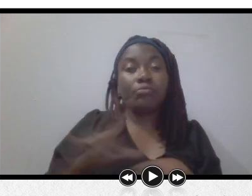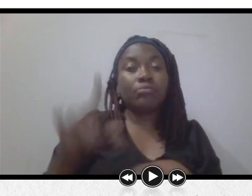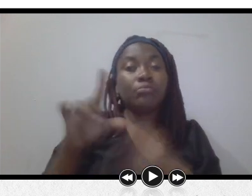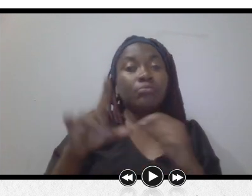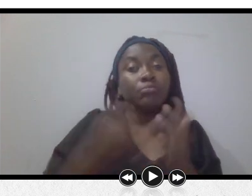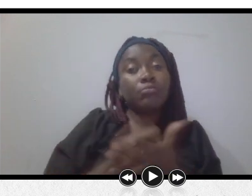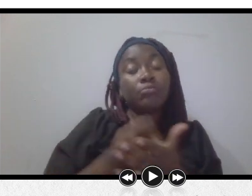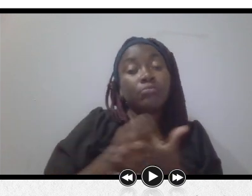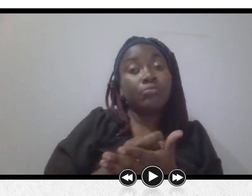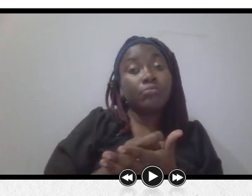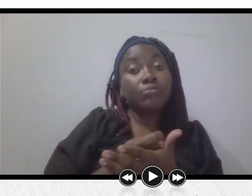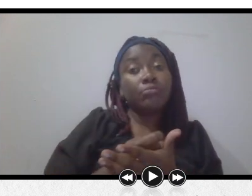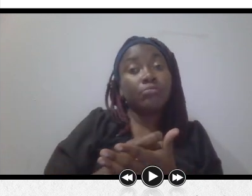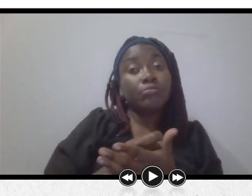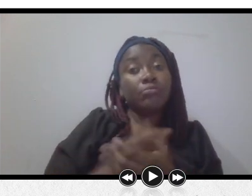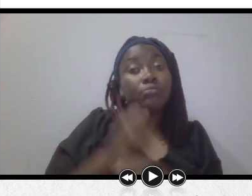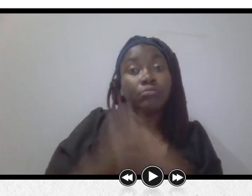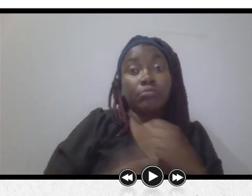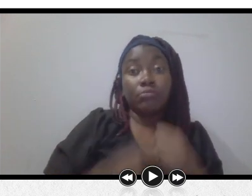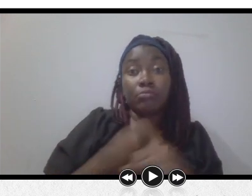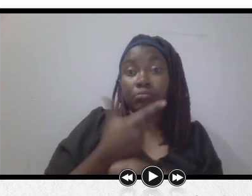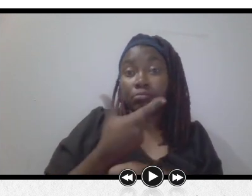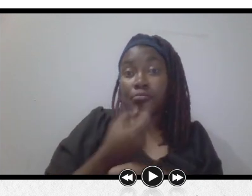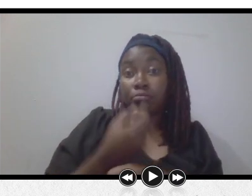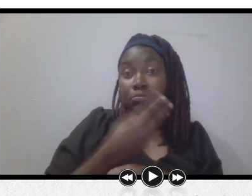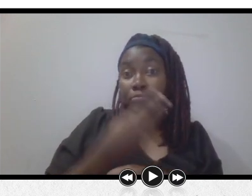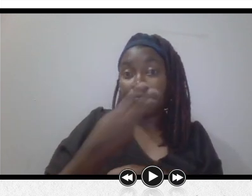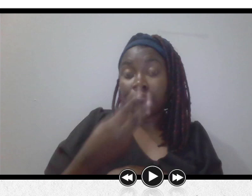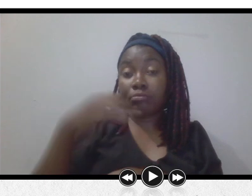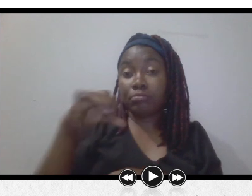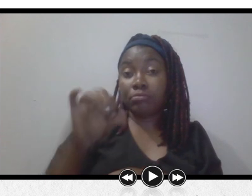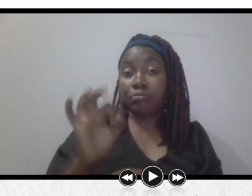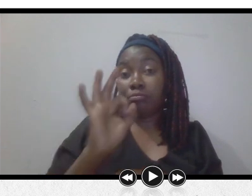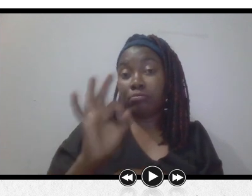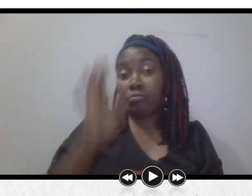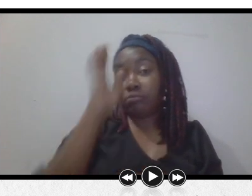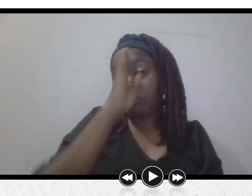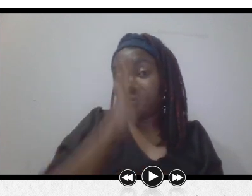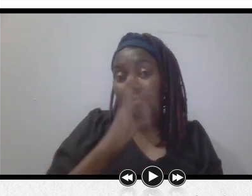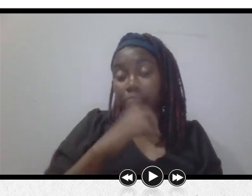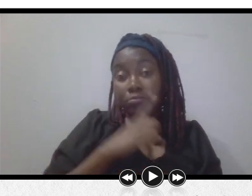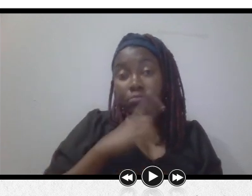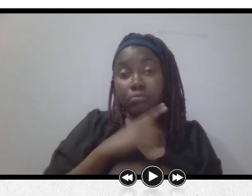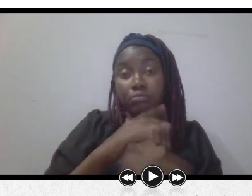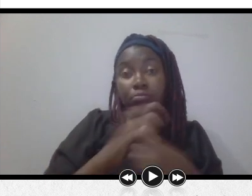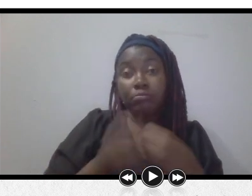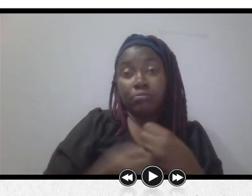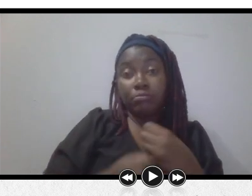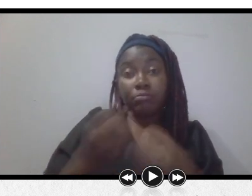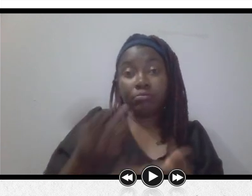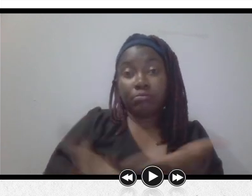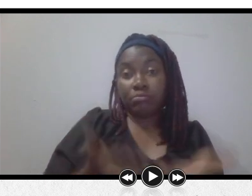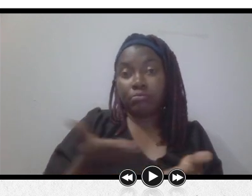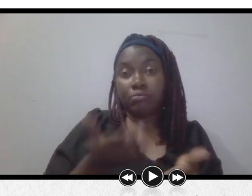que, obrigatoriamente, em 2033, 90% dos brasileiros tenham esgotos tratados e não mais